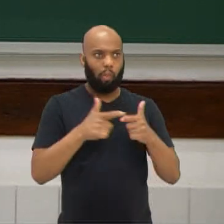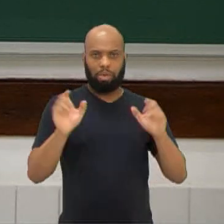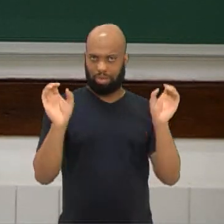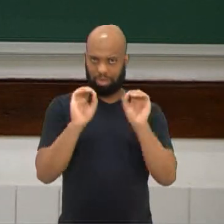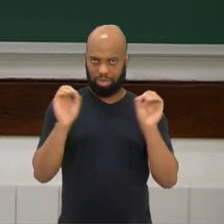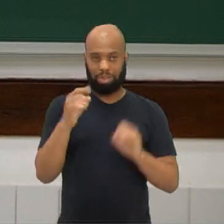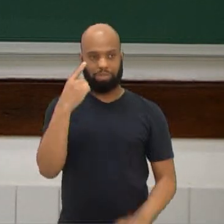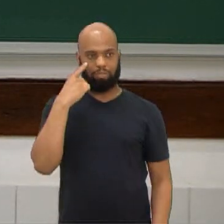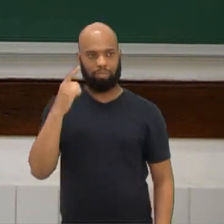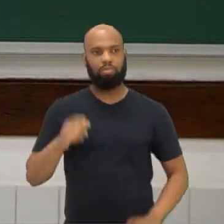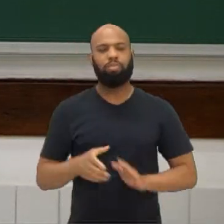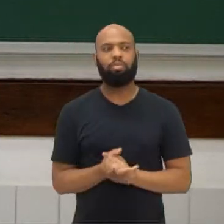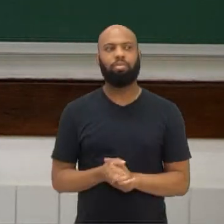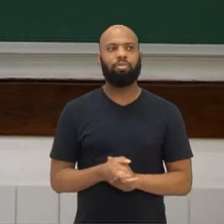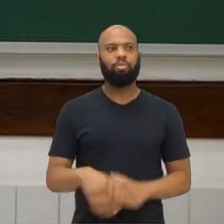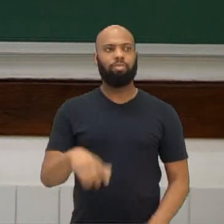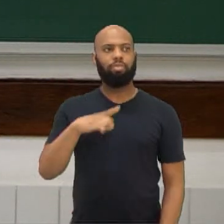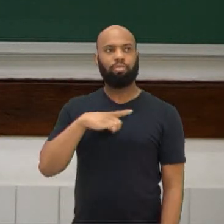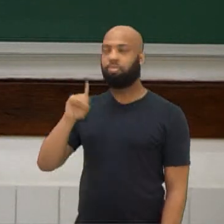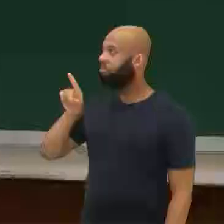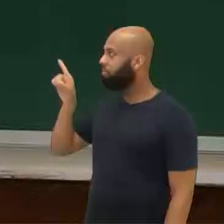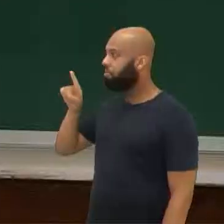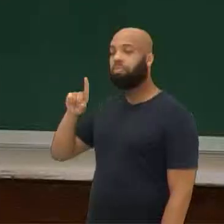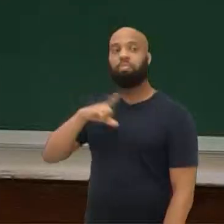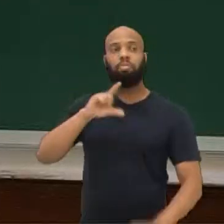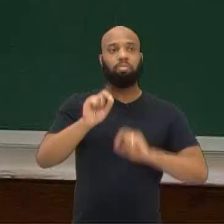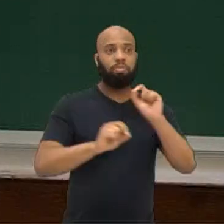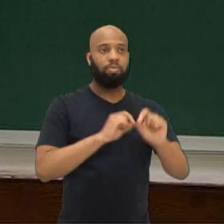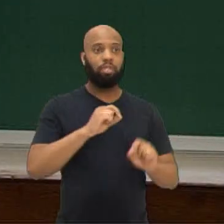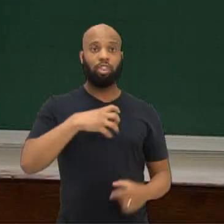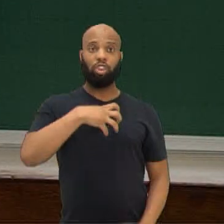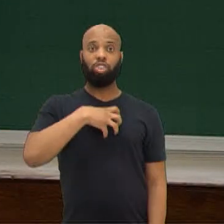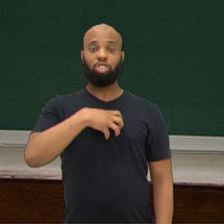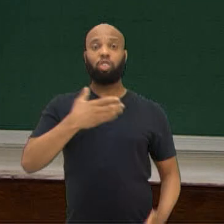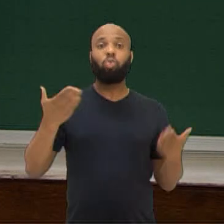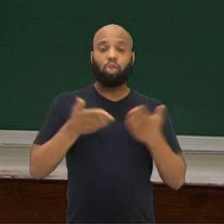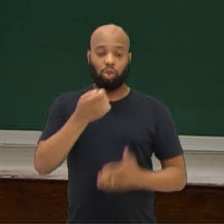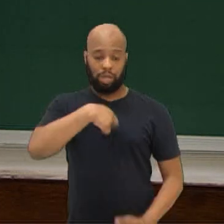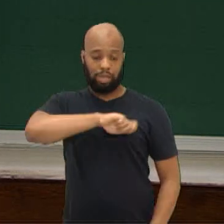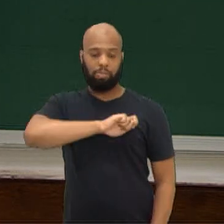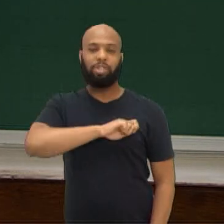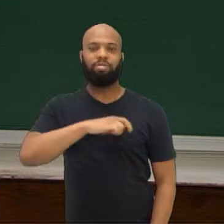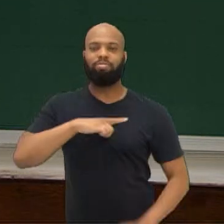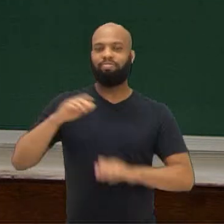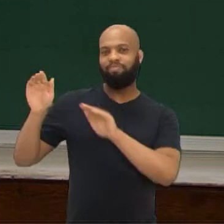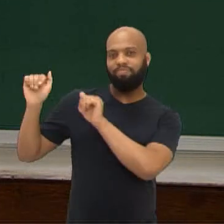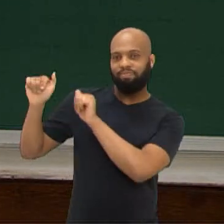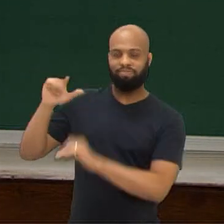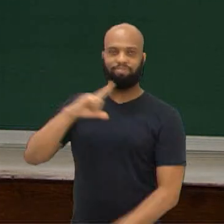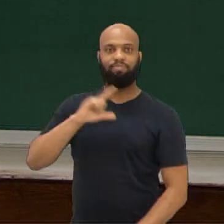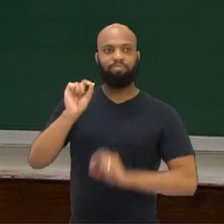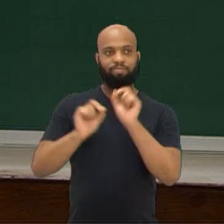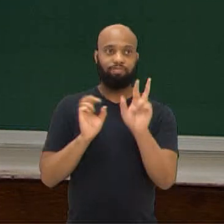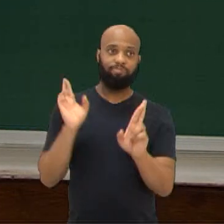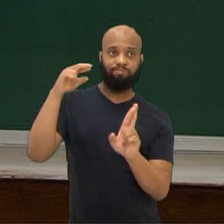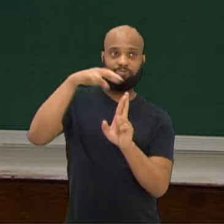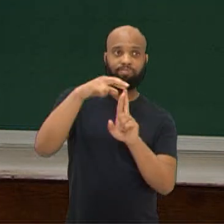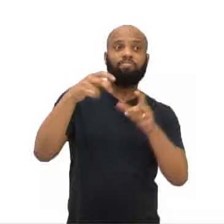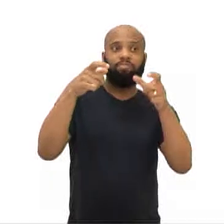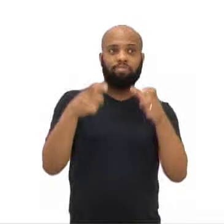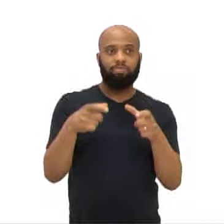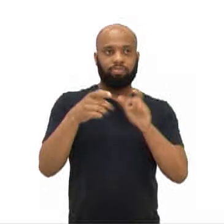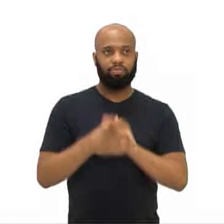Perfeito? Então, aqui temos a versão em espanhol. E olha que importante, a referência